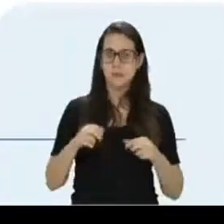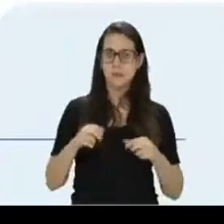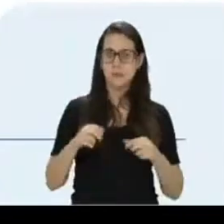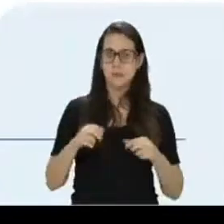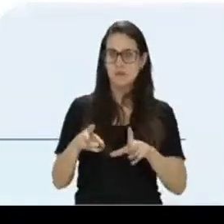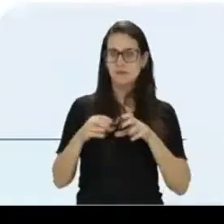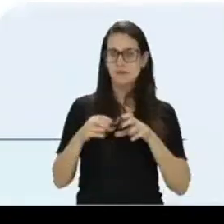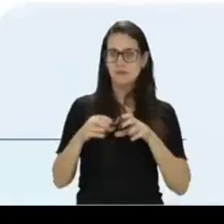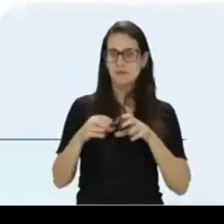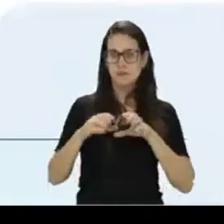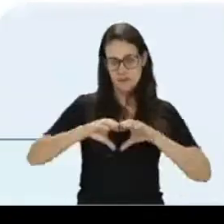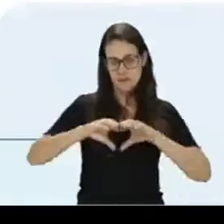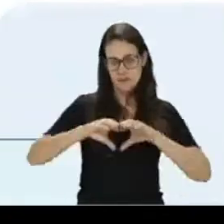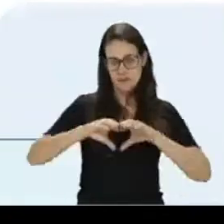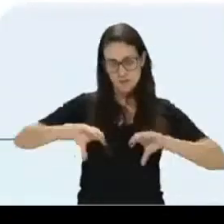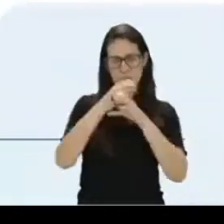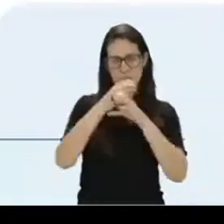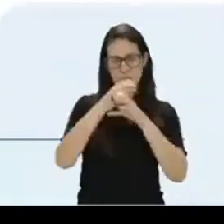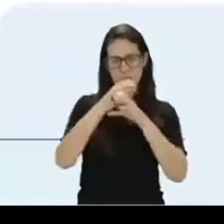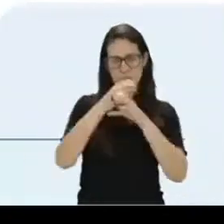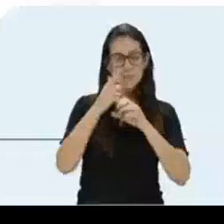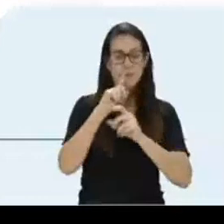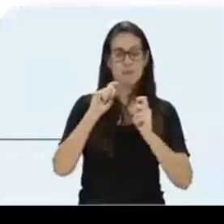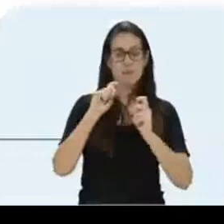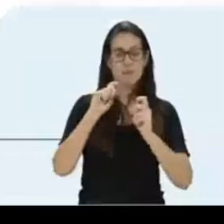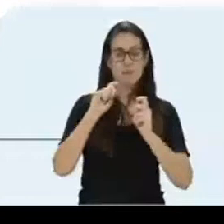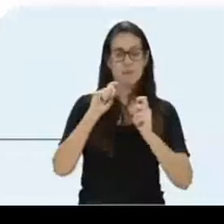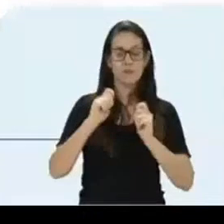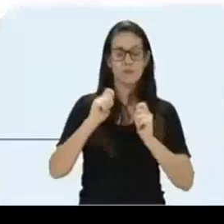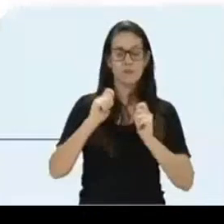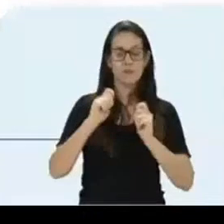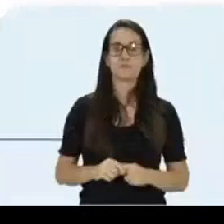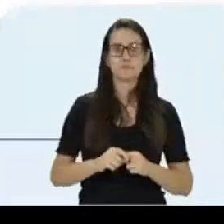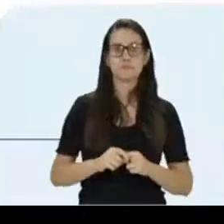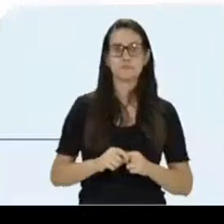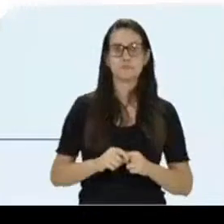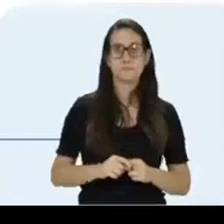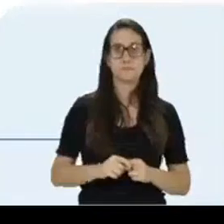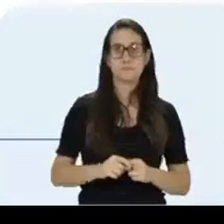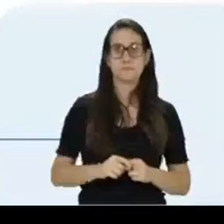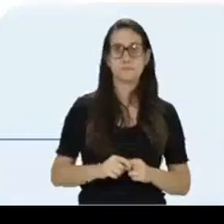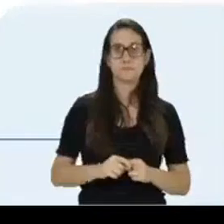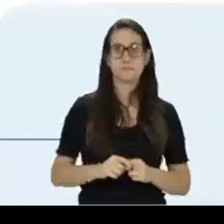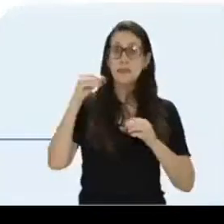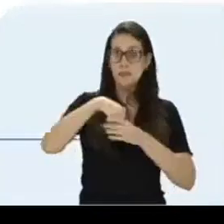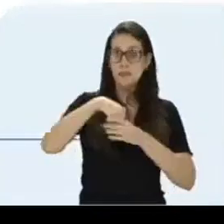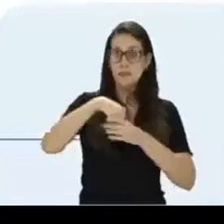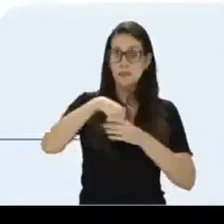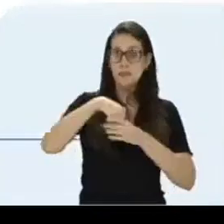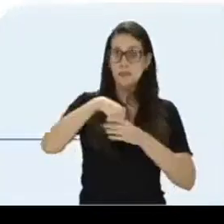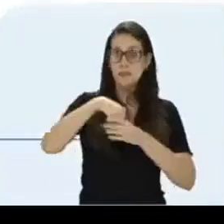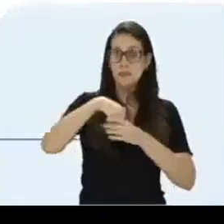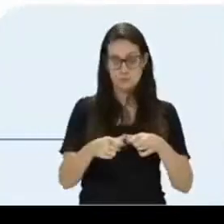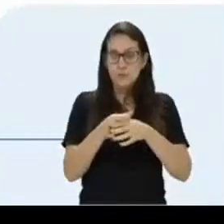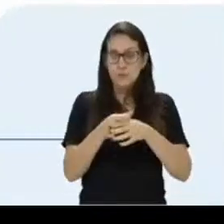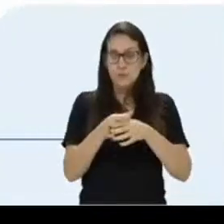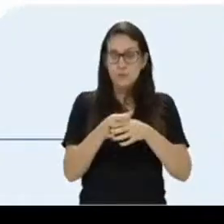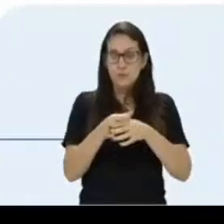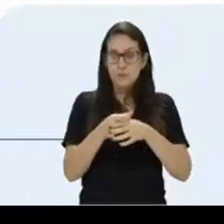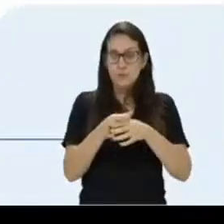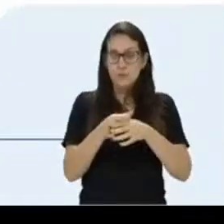observar o vacúolo nas nossas lâminas de raiz de cebola. Então, eu tenho um nucleolo, que é onde eu tenho uma maior concentração